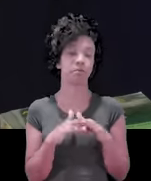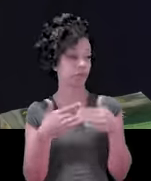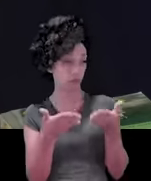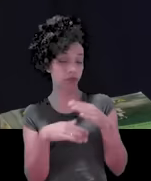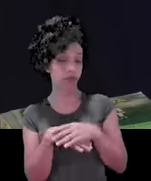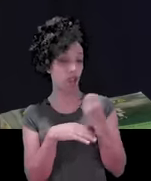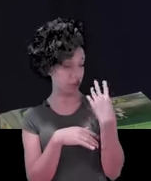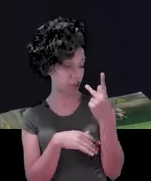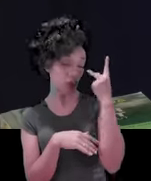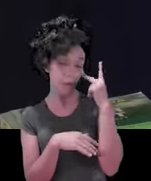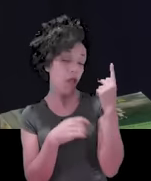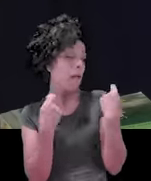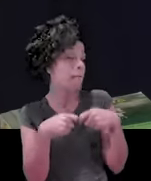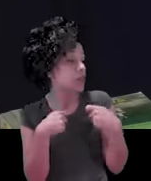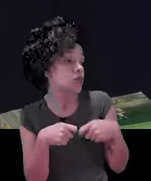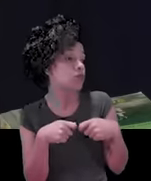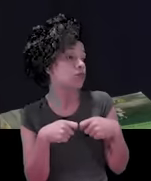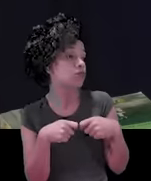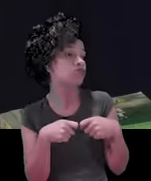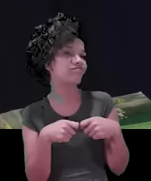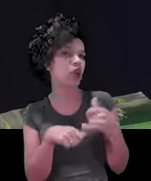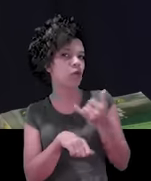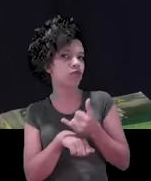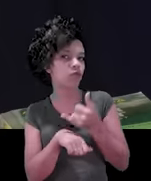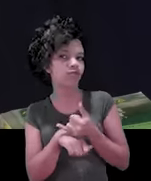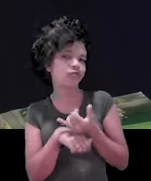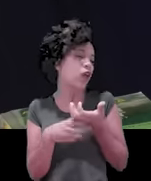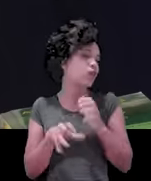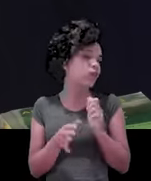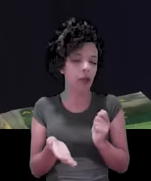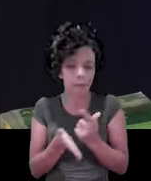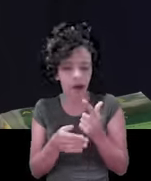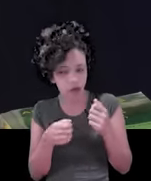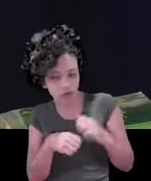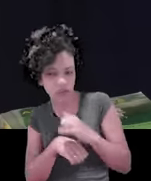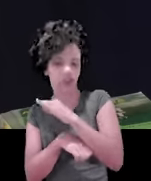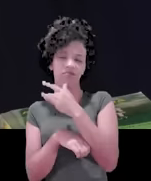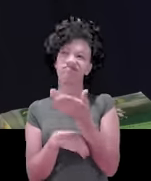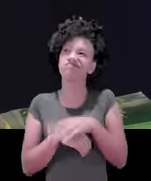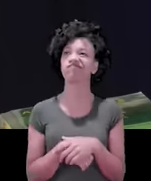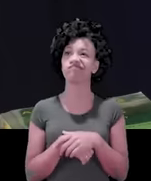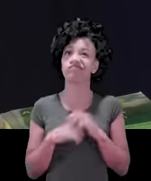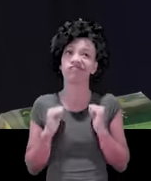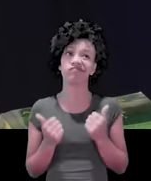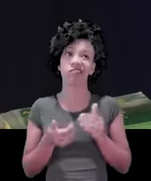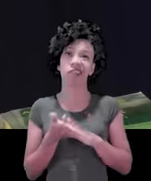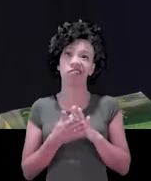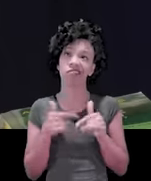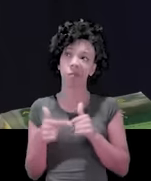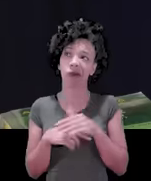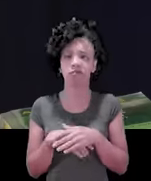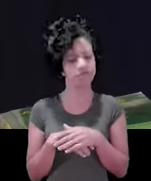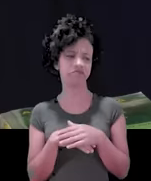eu vou viajar para São Paulo e eu preciso bater não quer parar o avião aceitar casa tô fazendo nada tô Bora lá